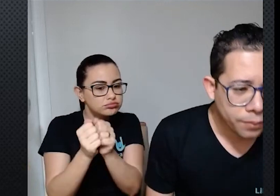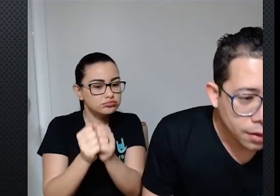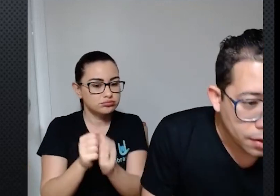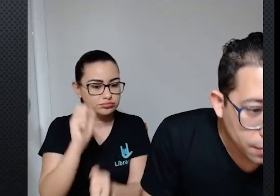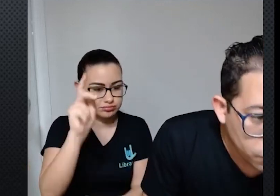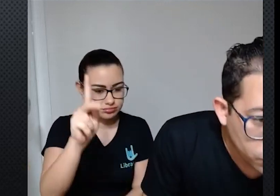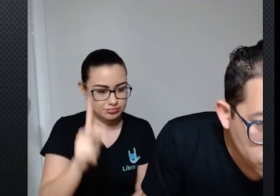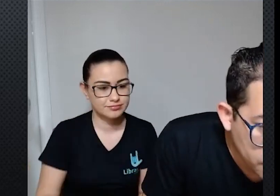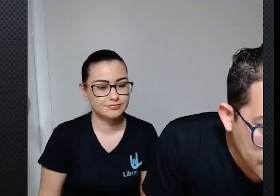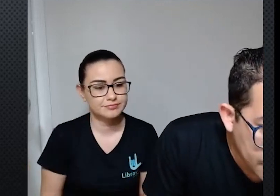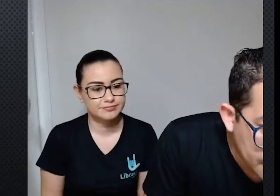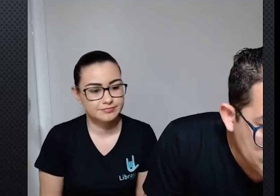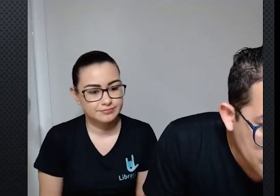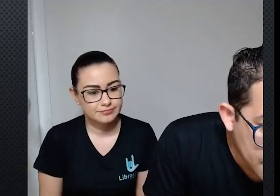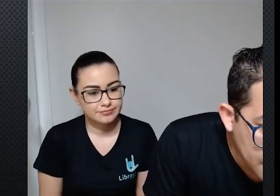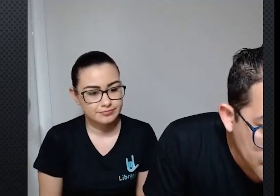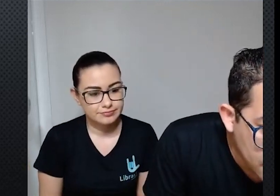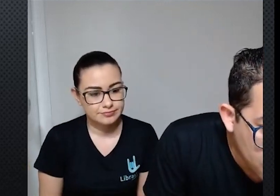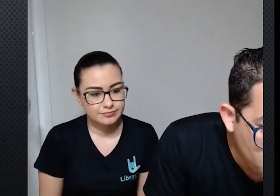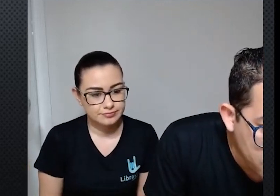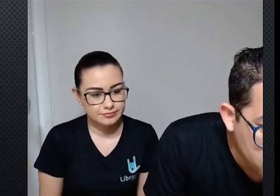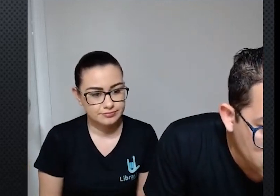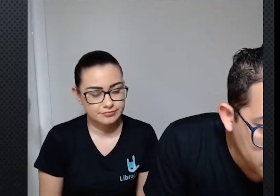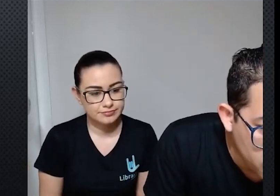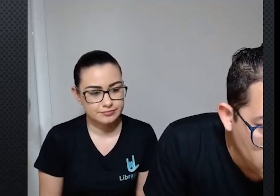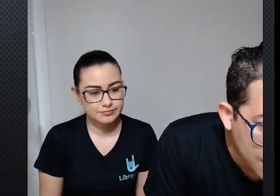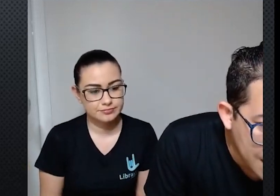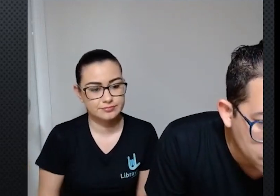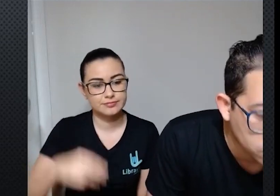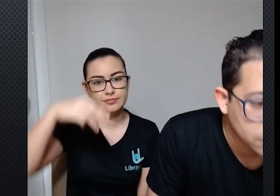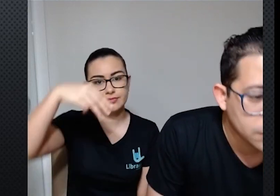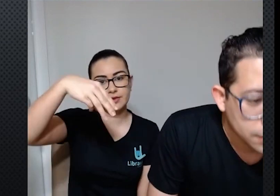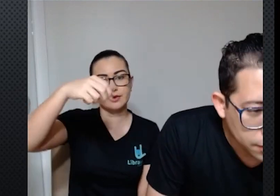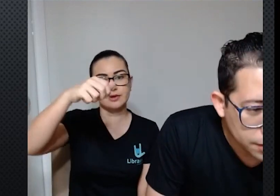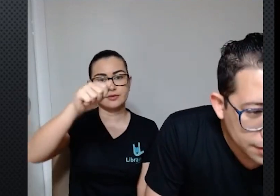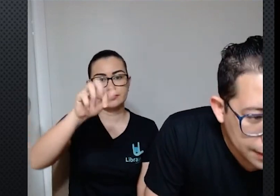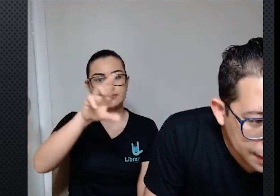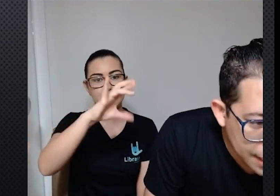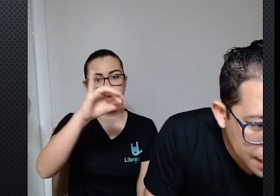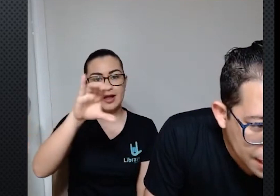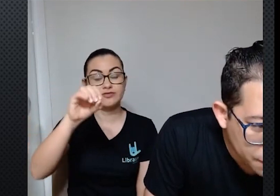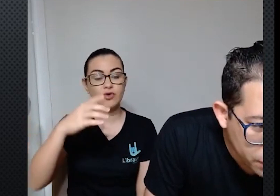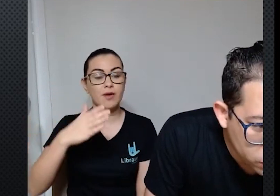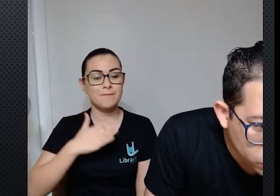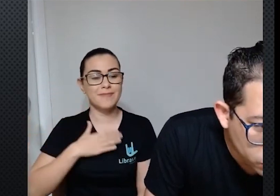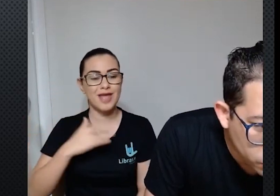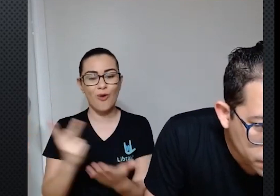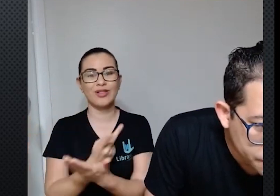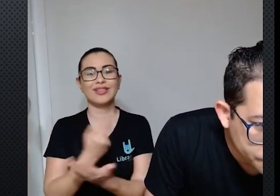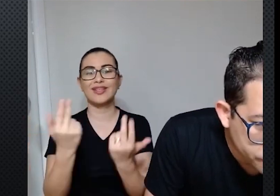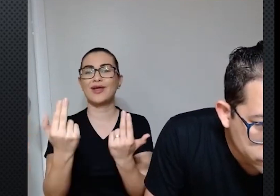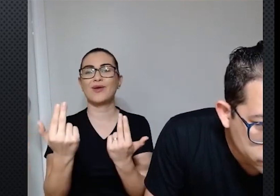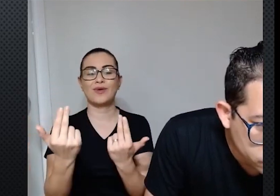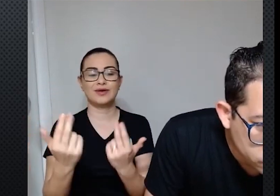tá? Muito bem. O Márcio falou assim, meu caso, ok. A Carla